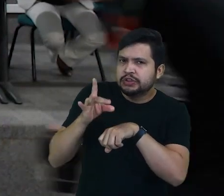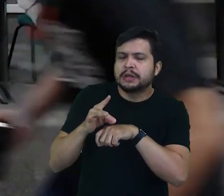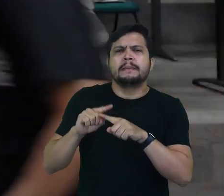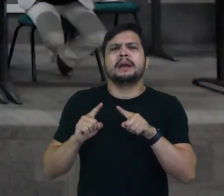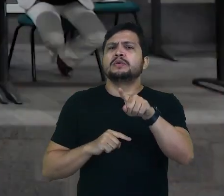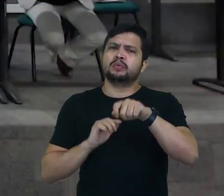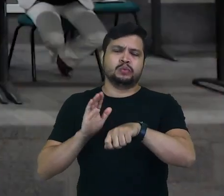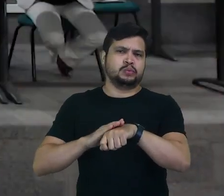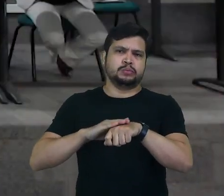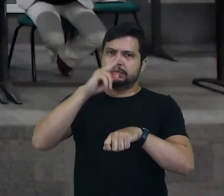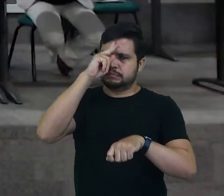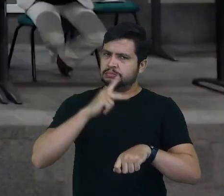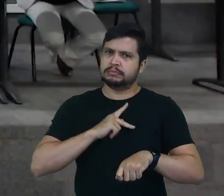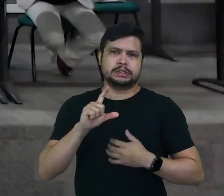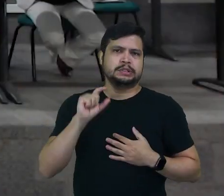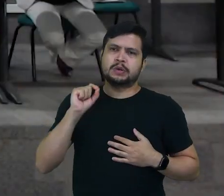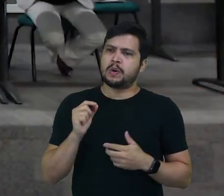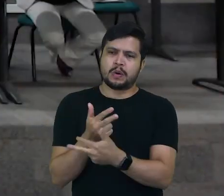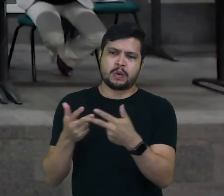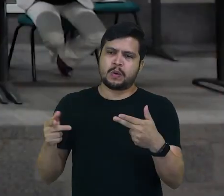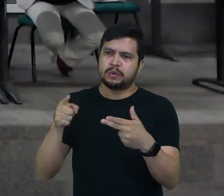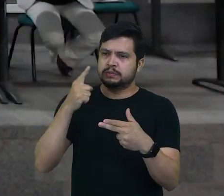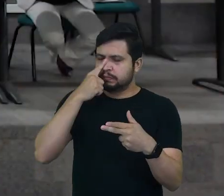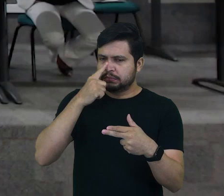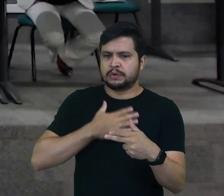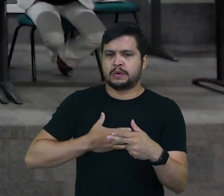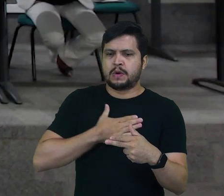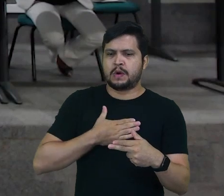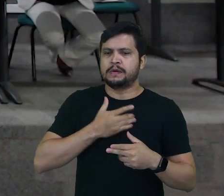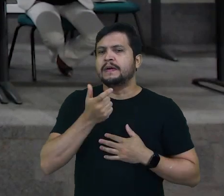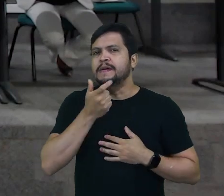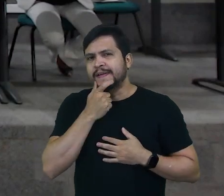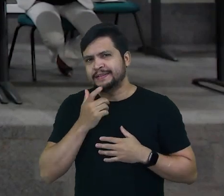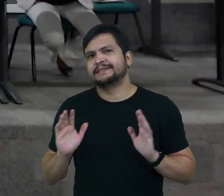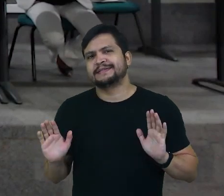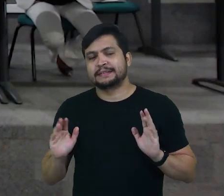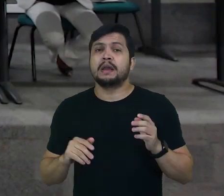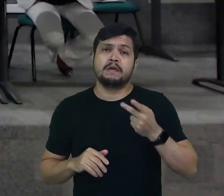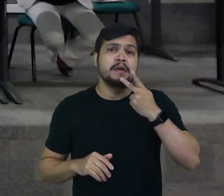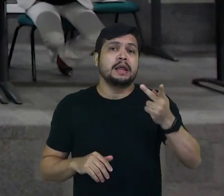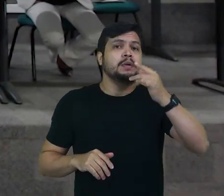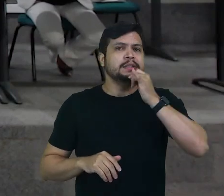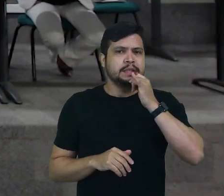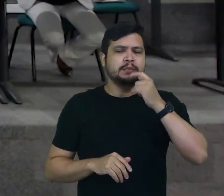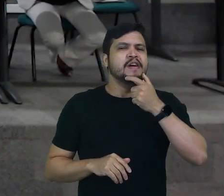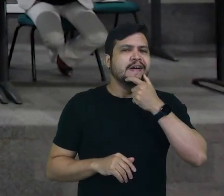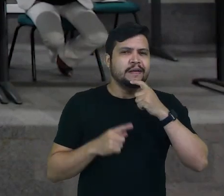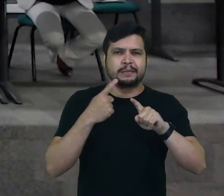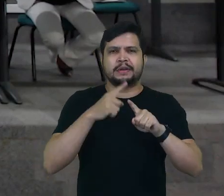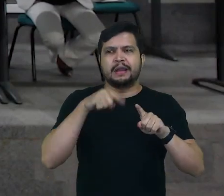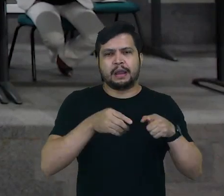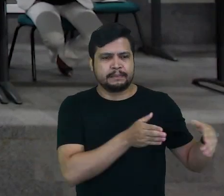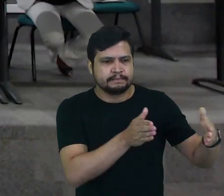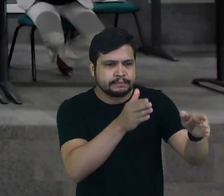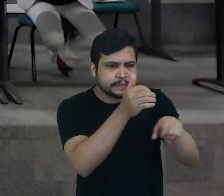essas diquinhas. Agora, escolhe aquilo que você gosta dentro do curso. Eu dei o exemplo do inglês porque é a carreira acadêmica. Agora, eu gosto de